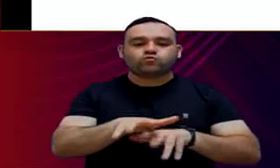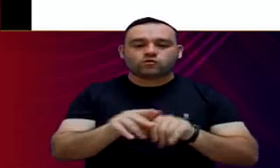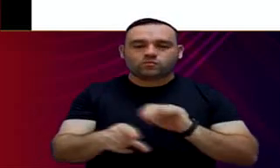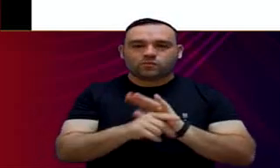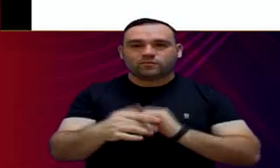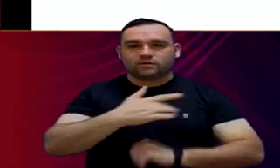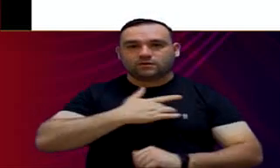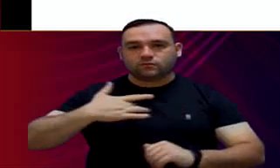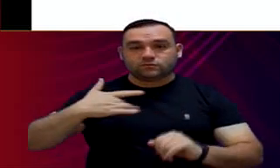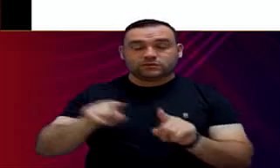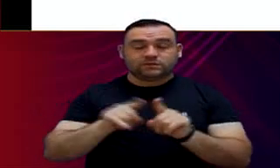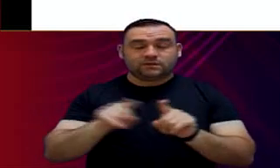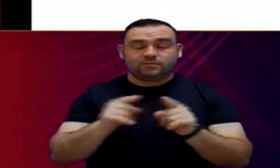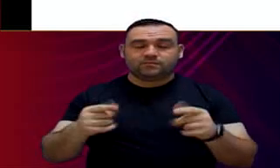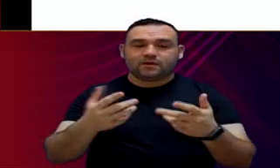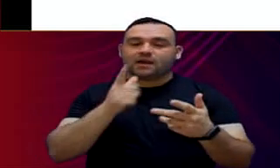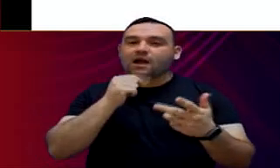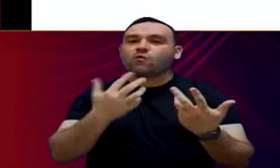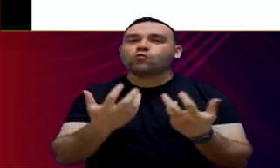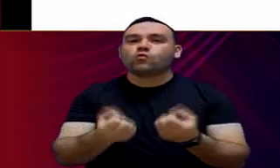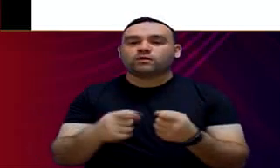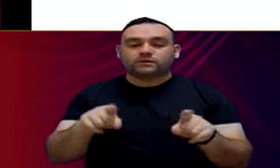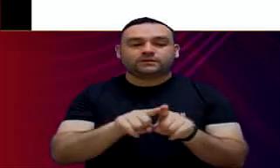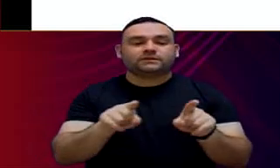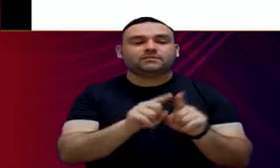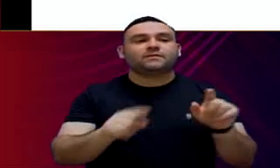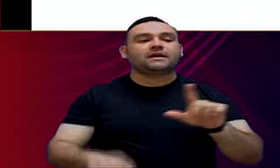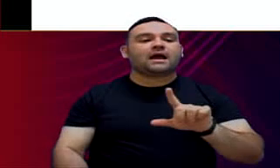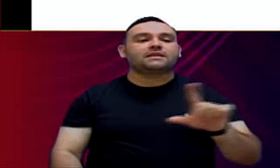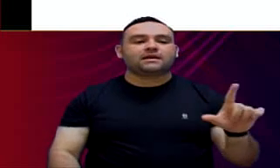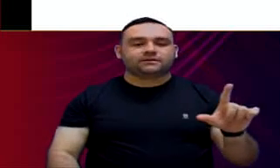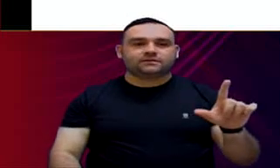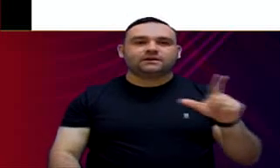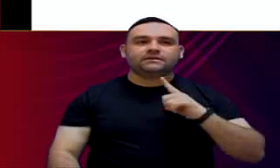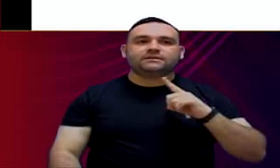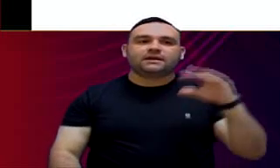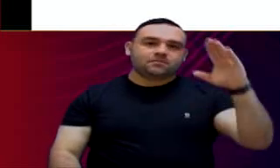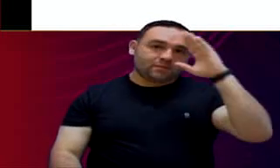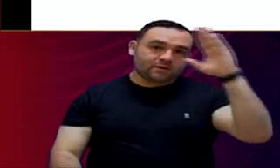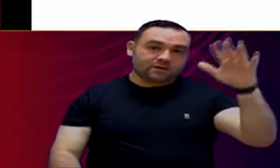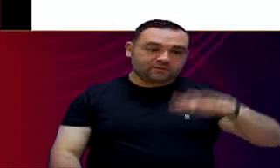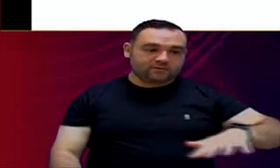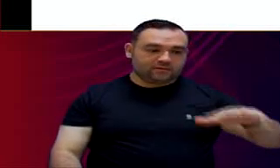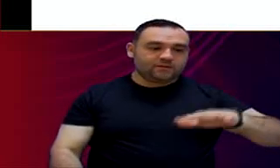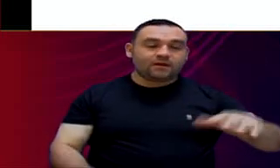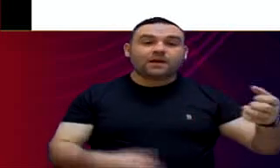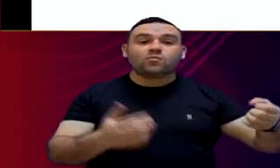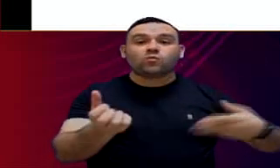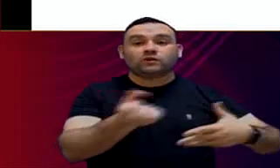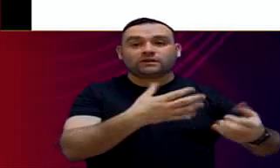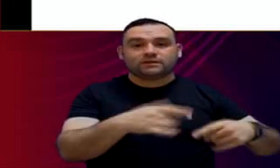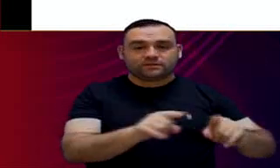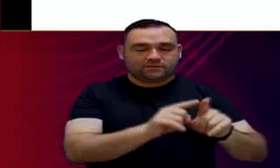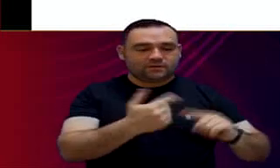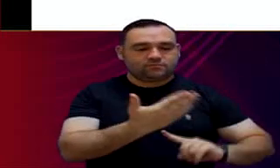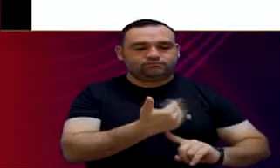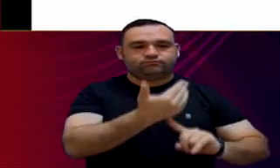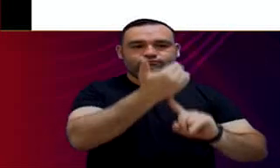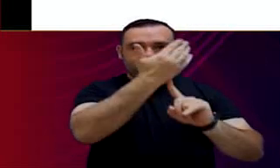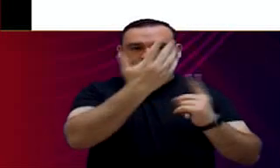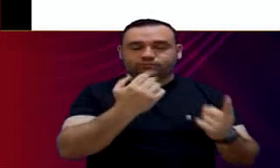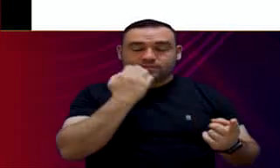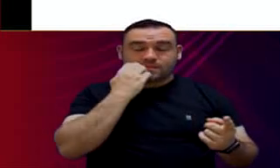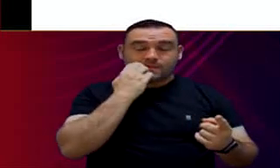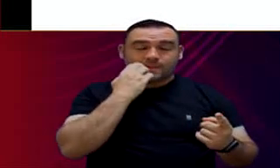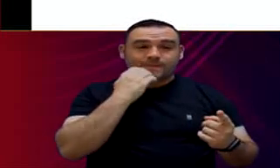sanitário e drenagem Urbana na região Leste a área mais priorizada foi modernização e inovação tecnologia